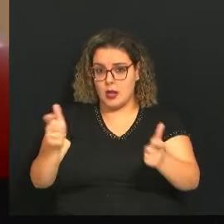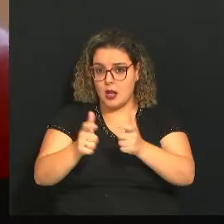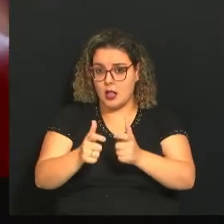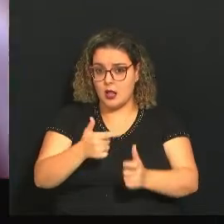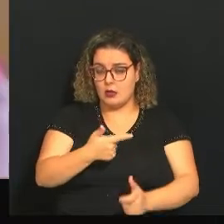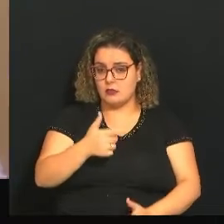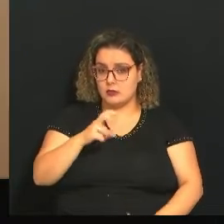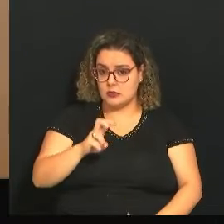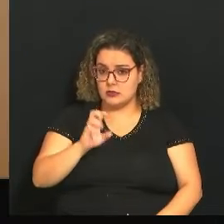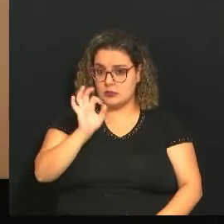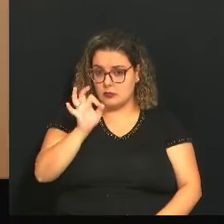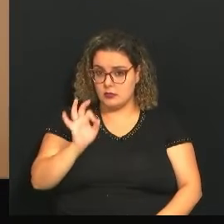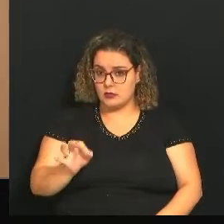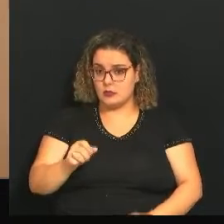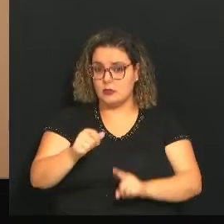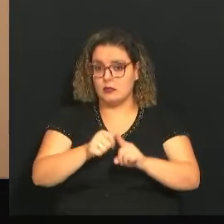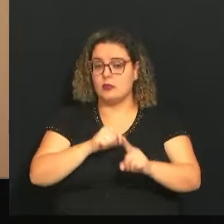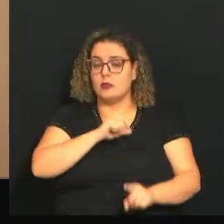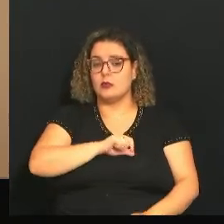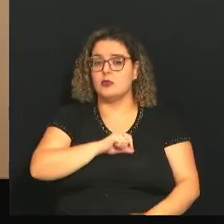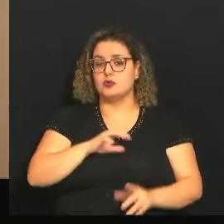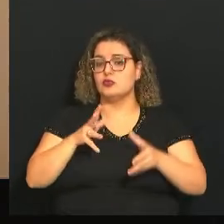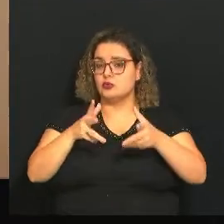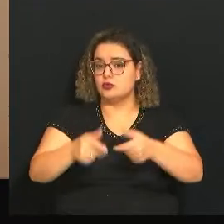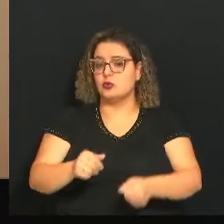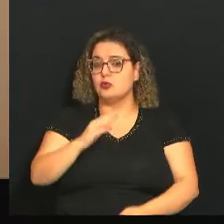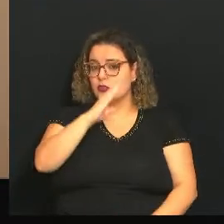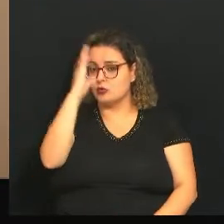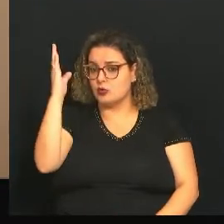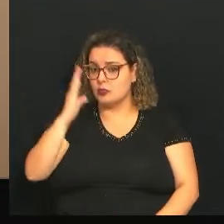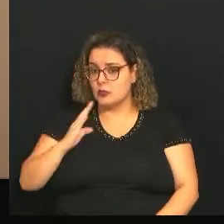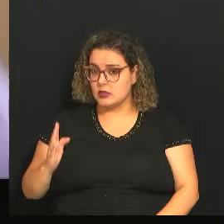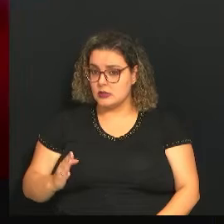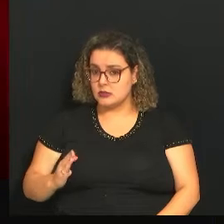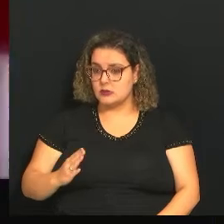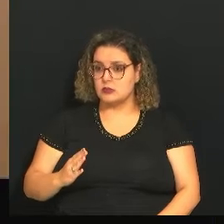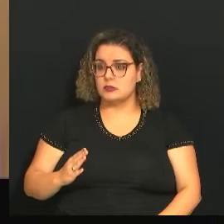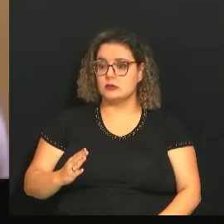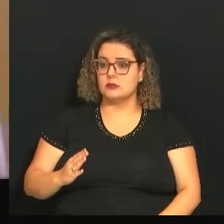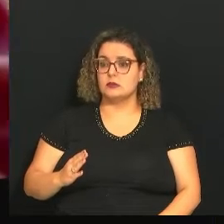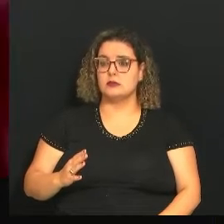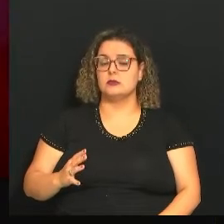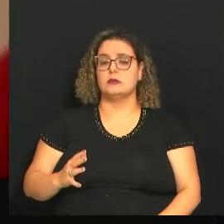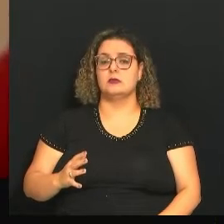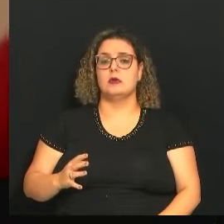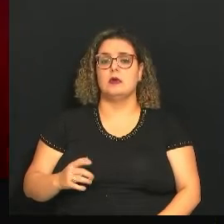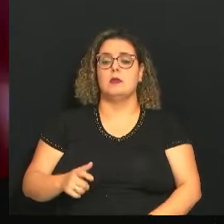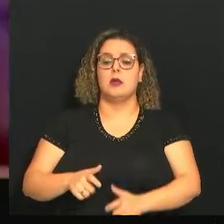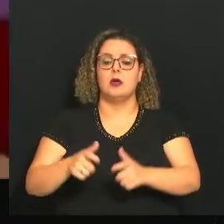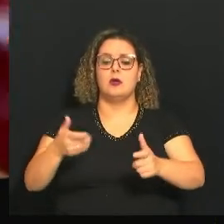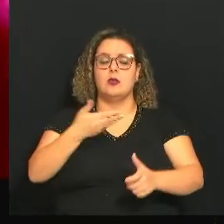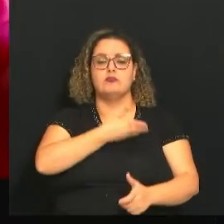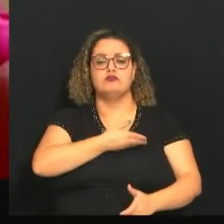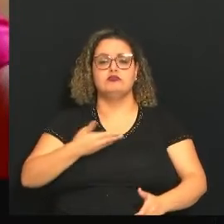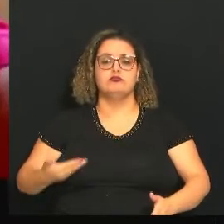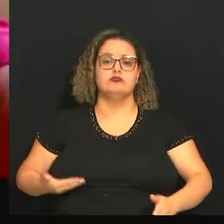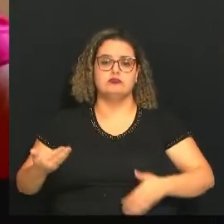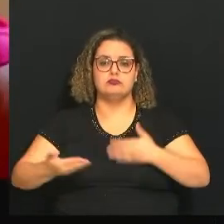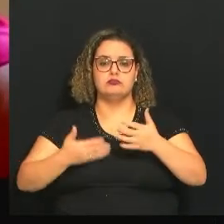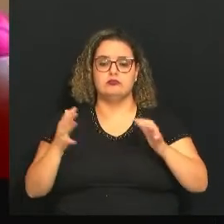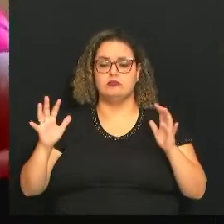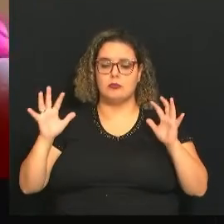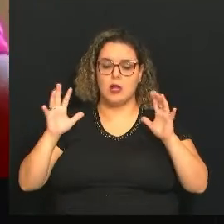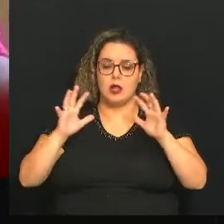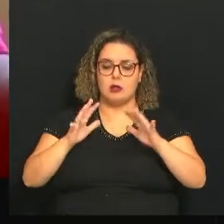salário dos servidores públicos do Brasil inteiro. Na Câmara, foi uma pressão dos servidores e, no final, Rodrigo Maia fez